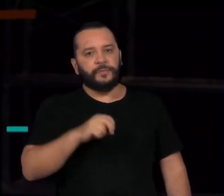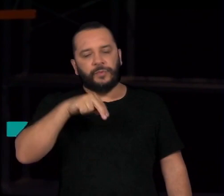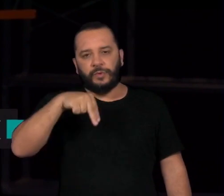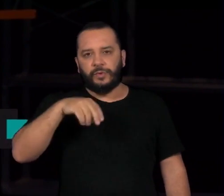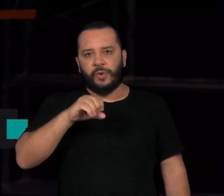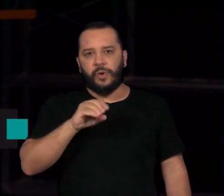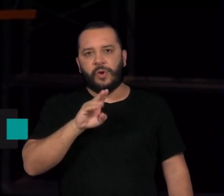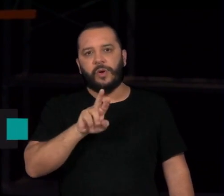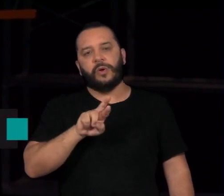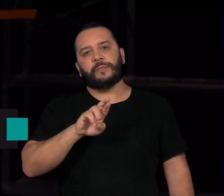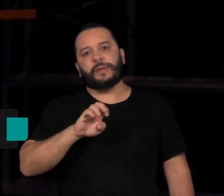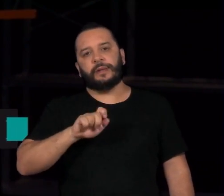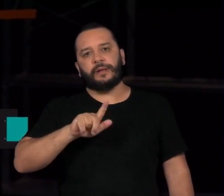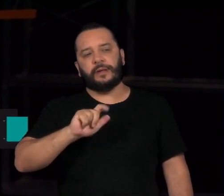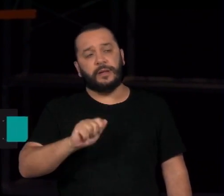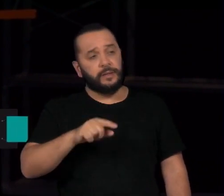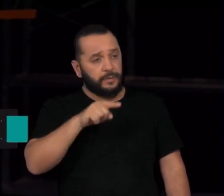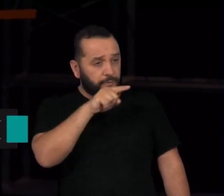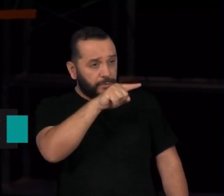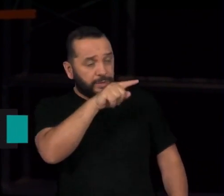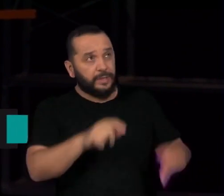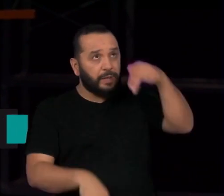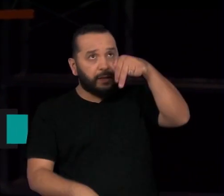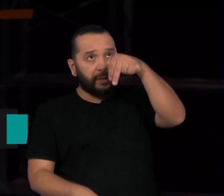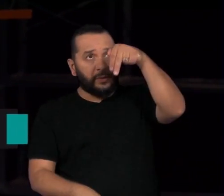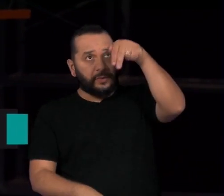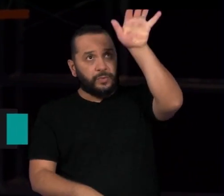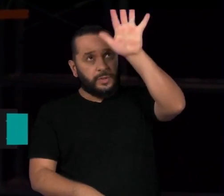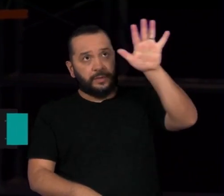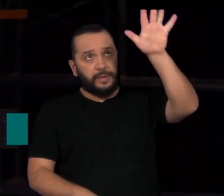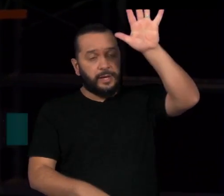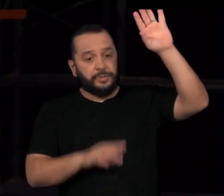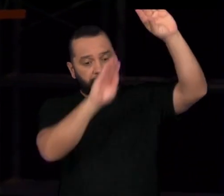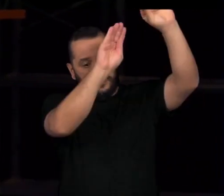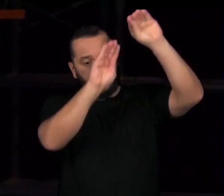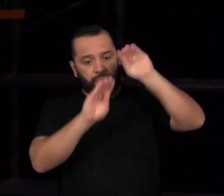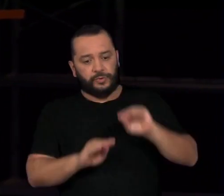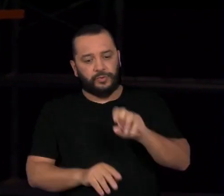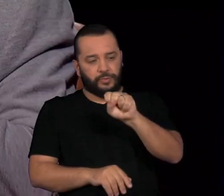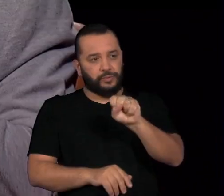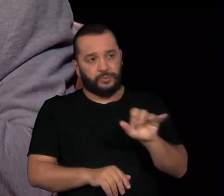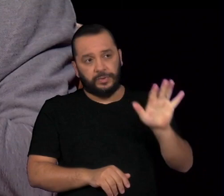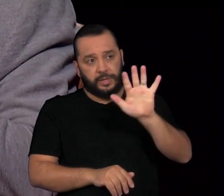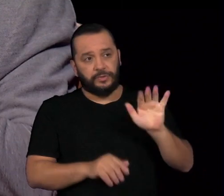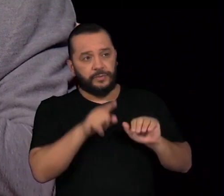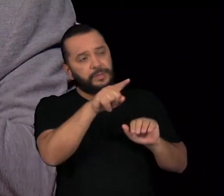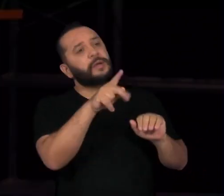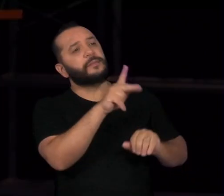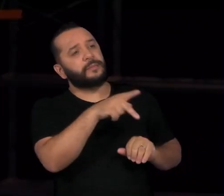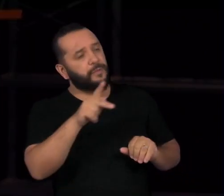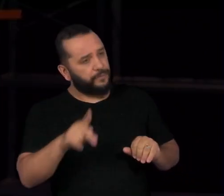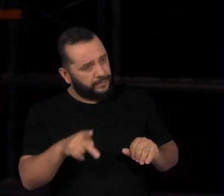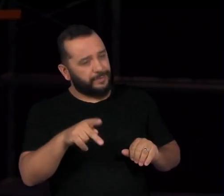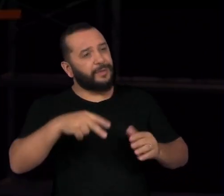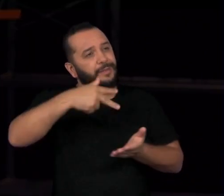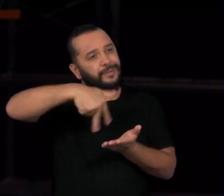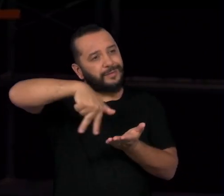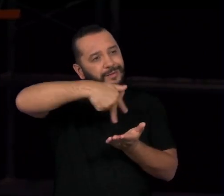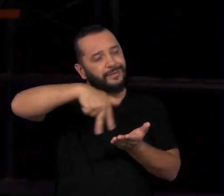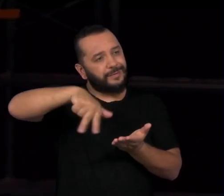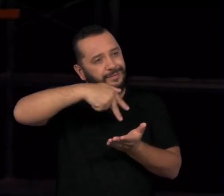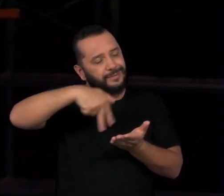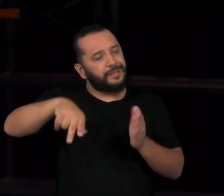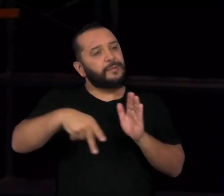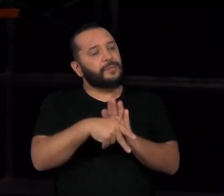Nordeste vem pro Sudeste e vai ser professor de danças regionais brasileiras na Unicamp você veio São Paulo há convite da